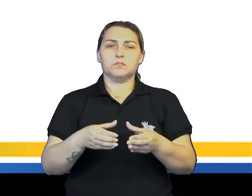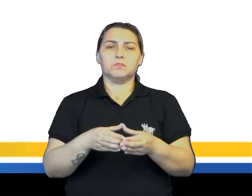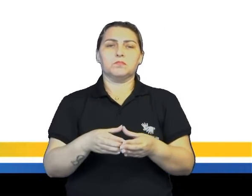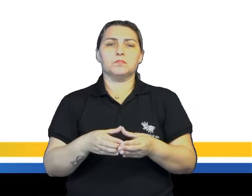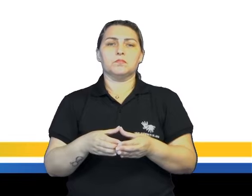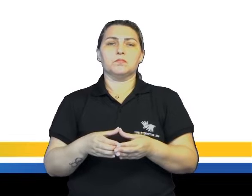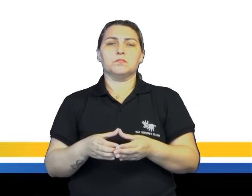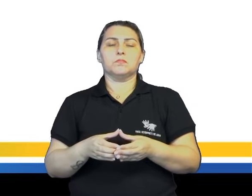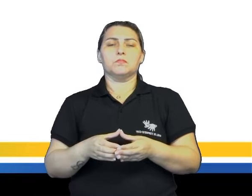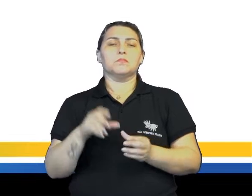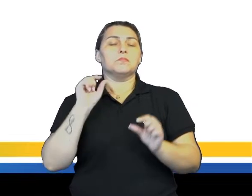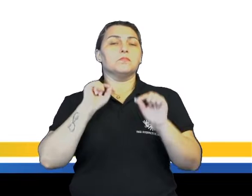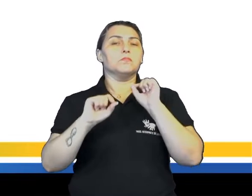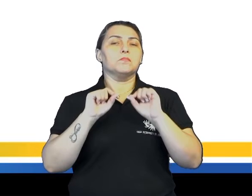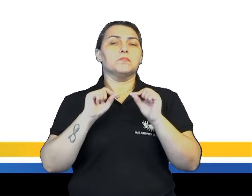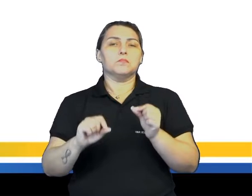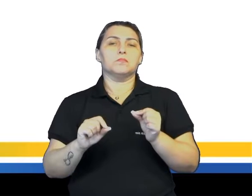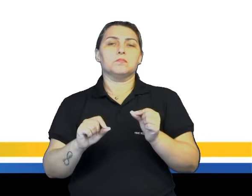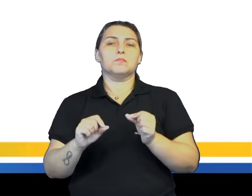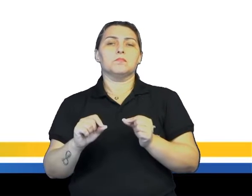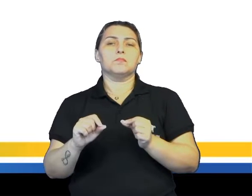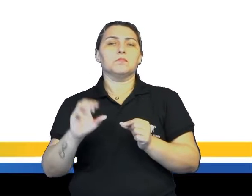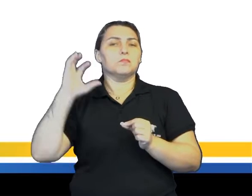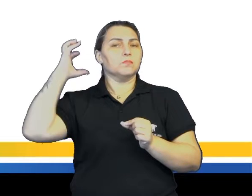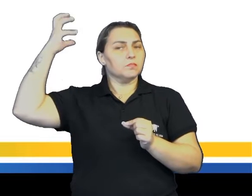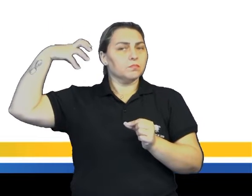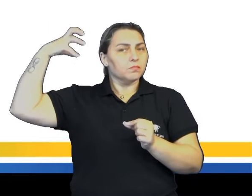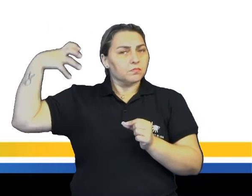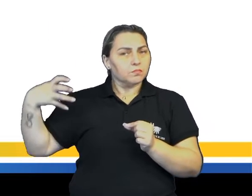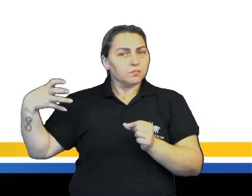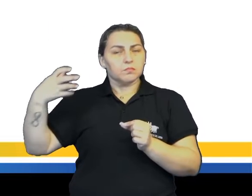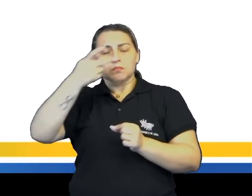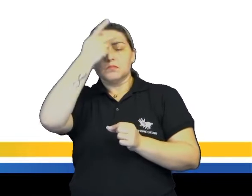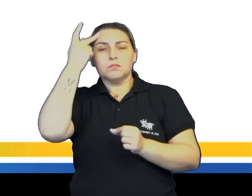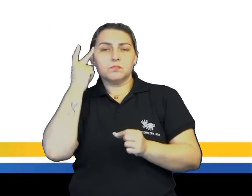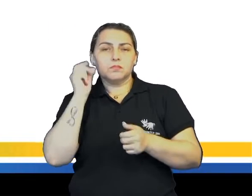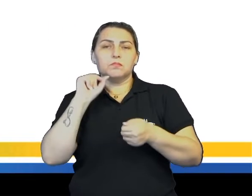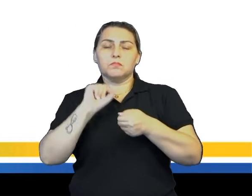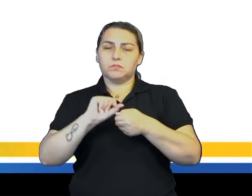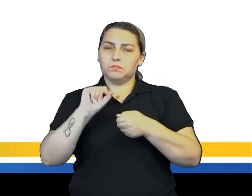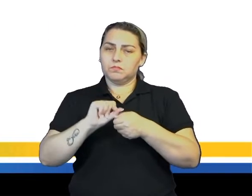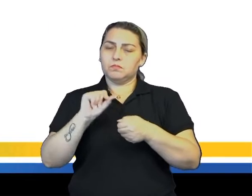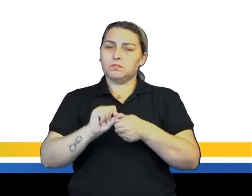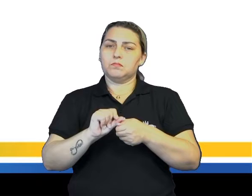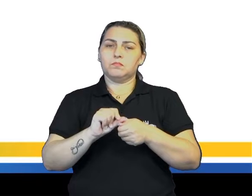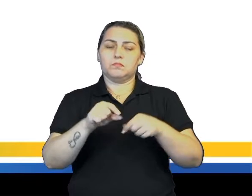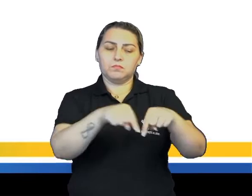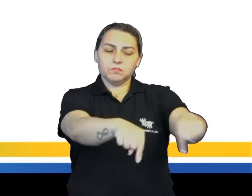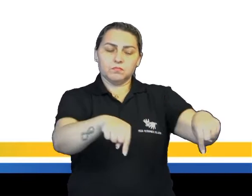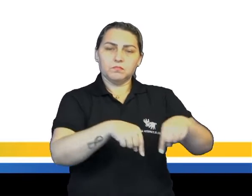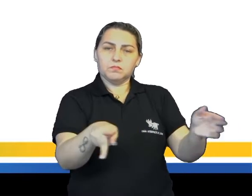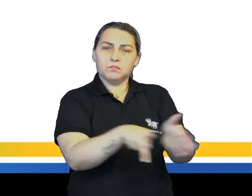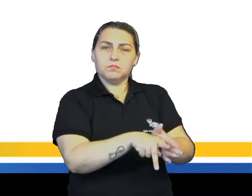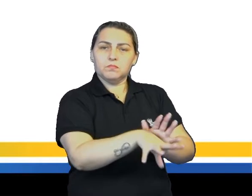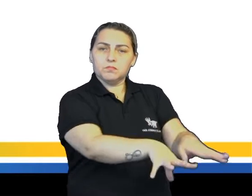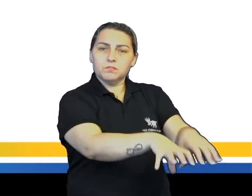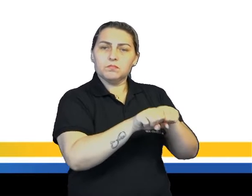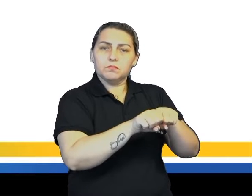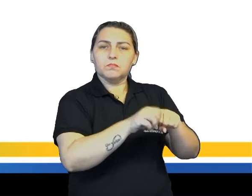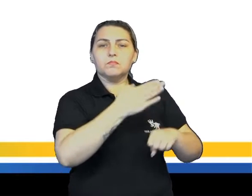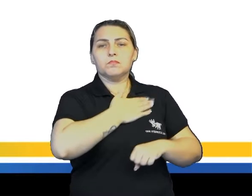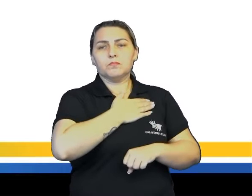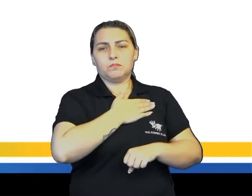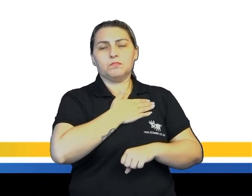começa a surgir aquele que o Rousseau vai chamar, aquela pessoa que vai lá, faz o cercamento e diz que aquele pedaço de terra é